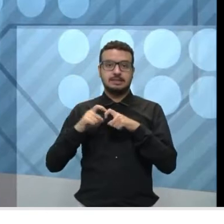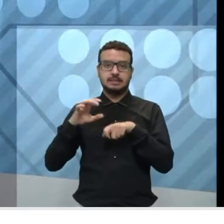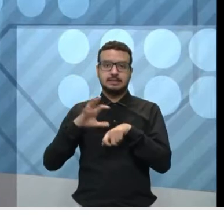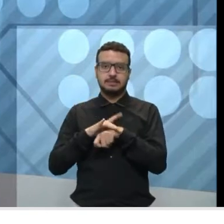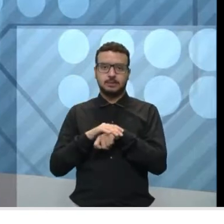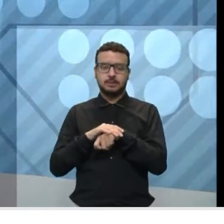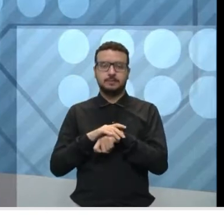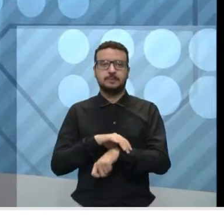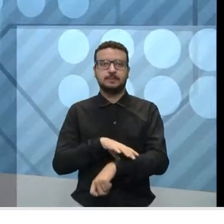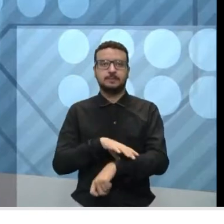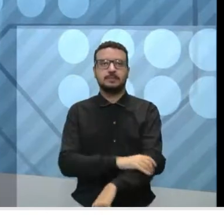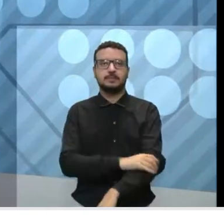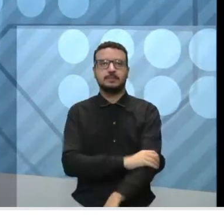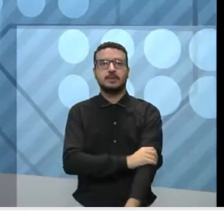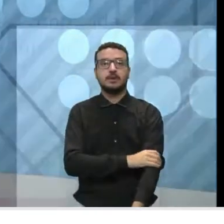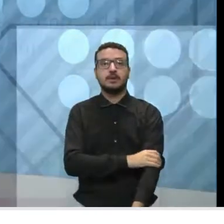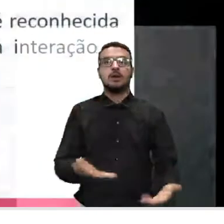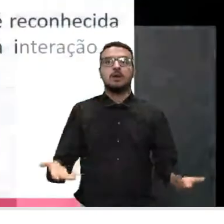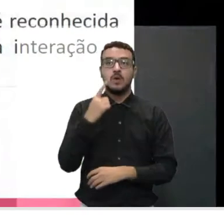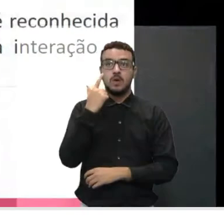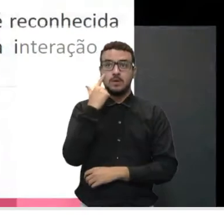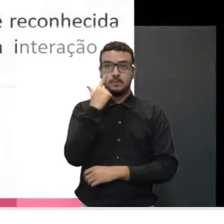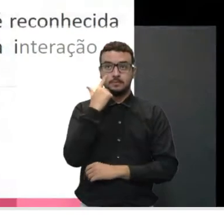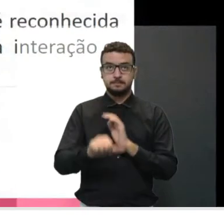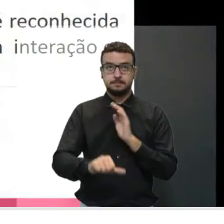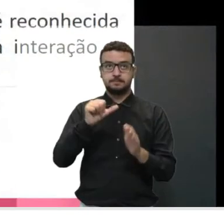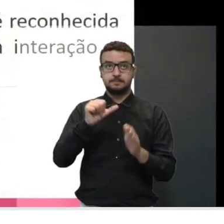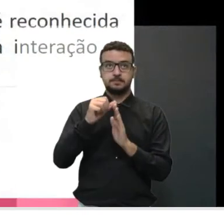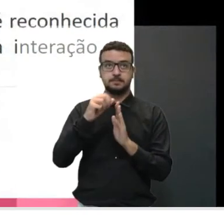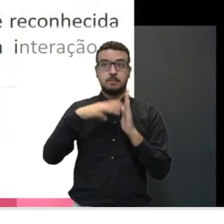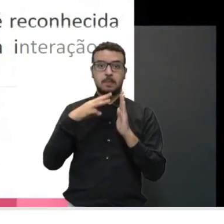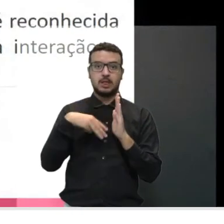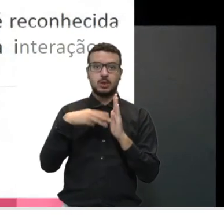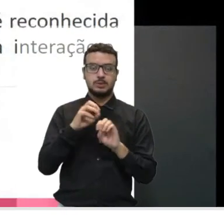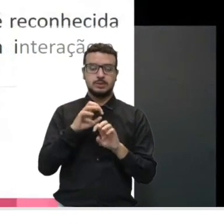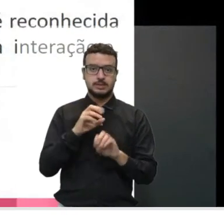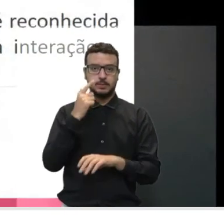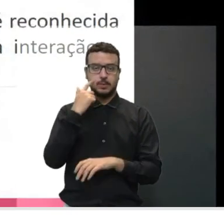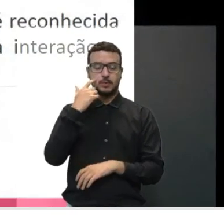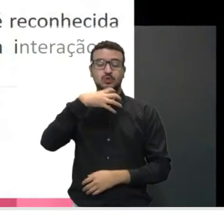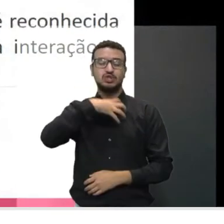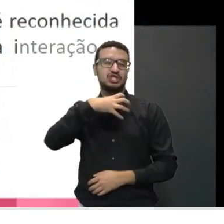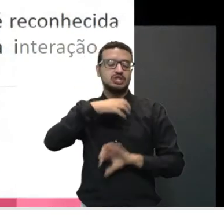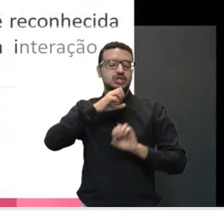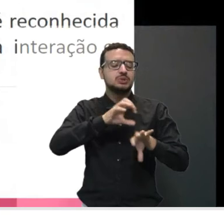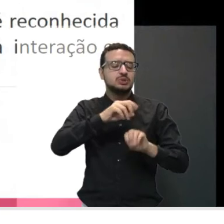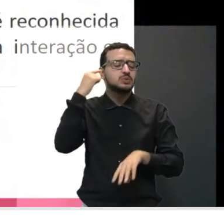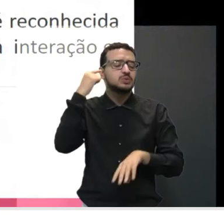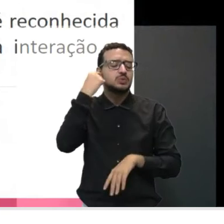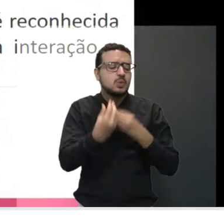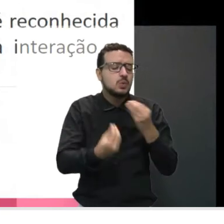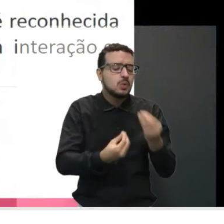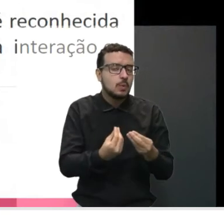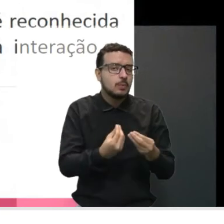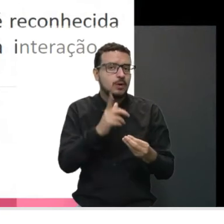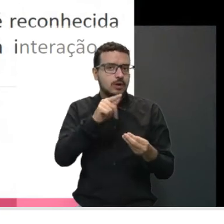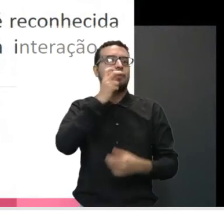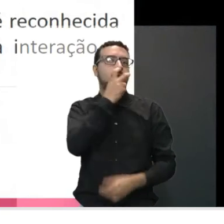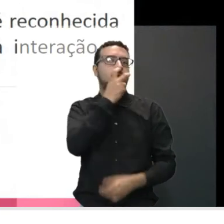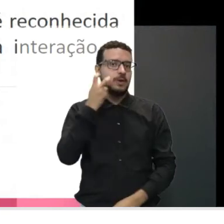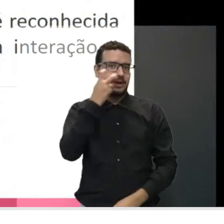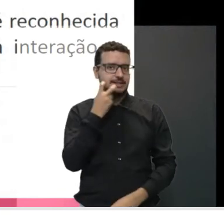o primeiro método de ensino, o oralismo. O oralismo se baseia no ensino da oralidade, no